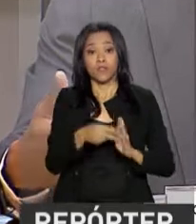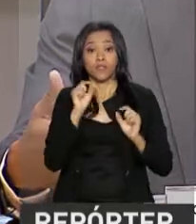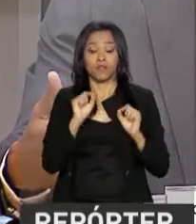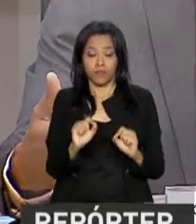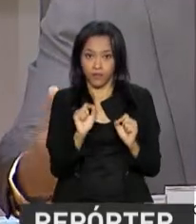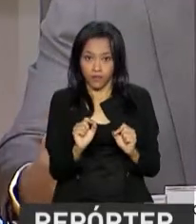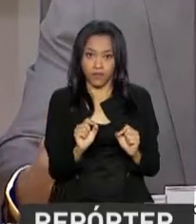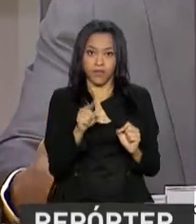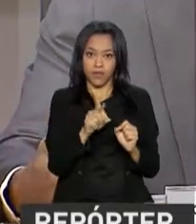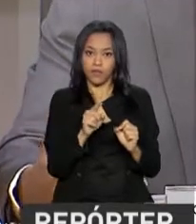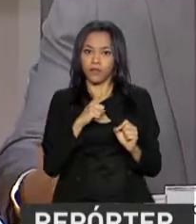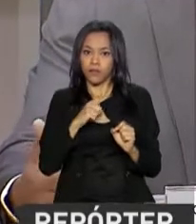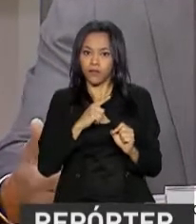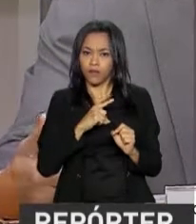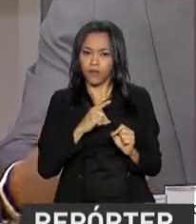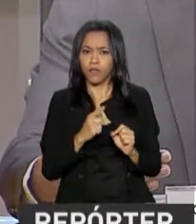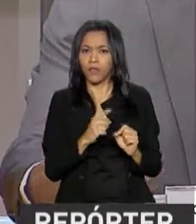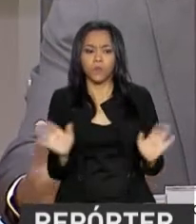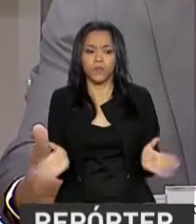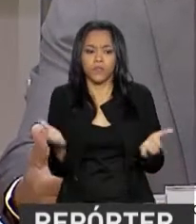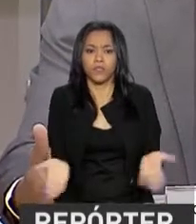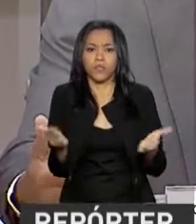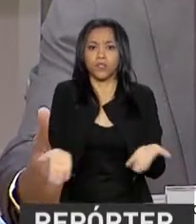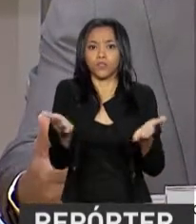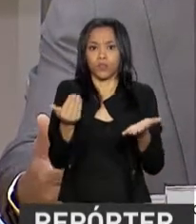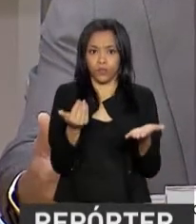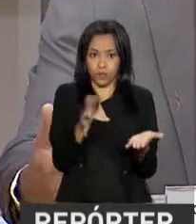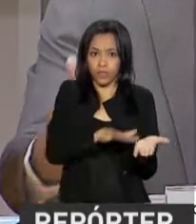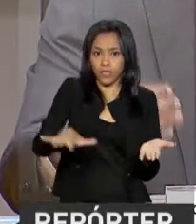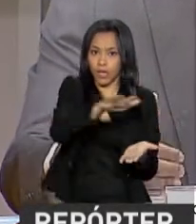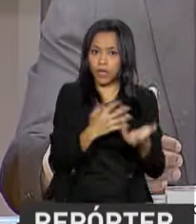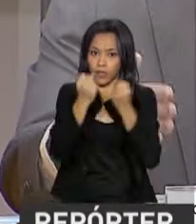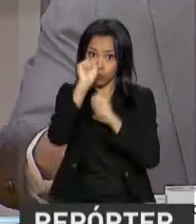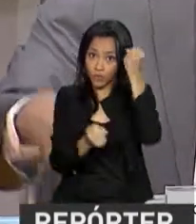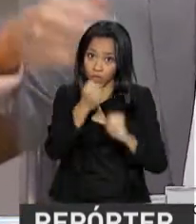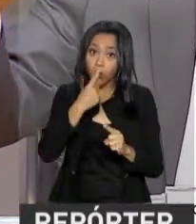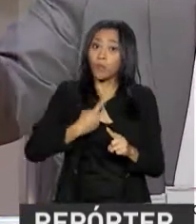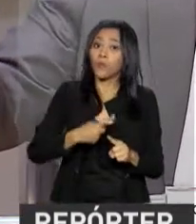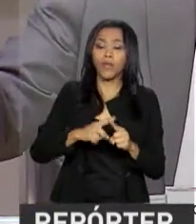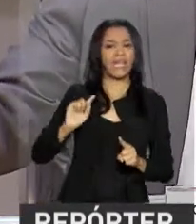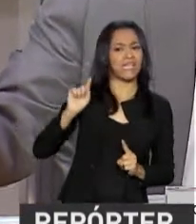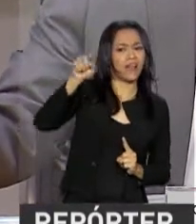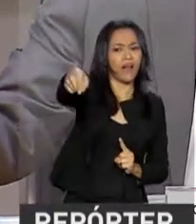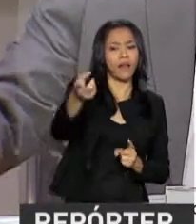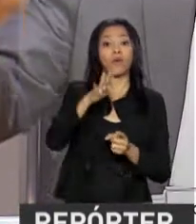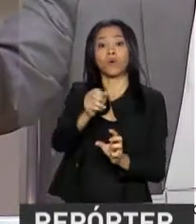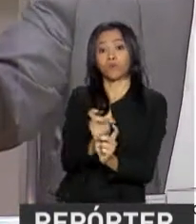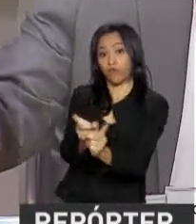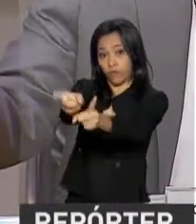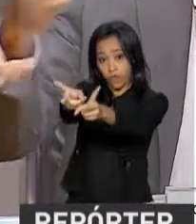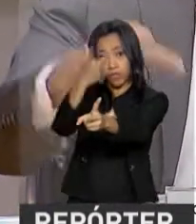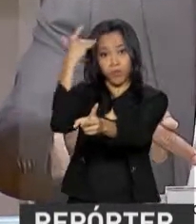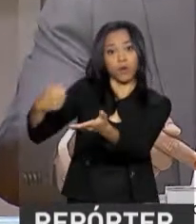sendo é incentivada no setor industrial a produção está sendo incentivado o setor industrial porque porque lá na ponta do consumo tem um